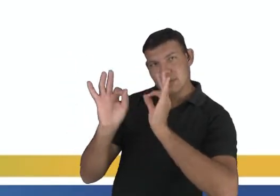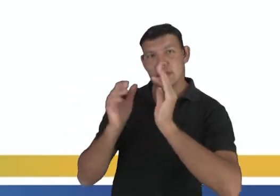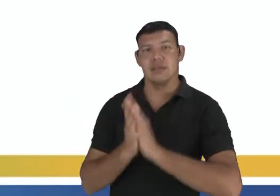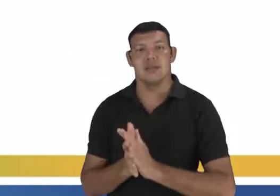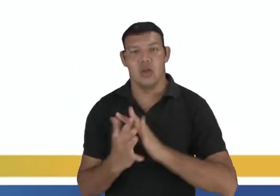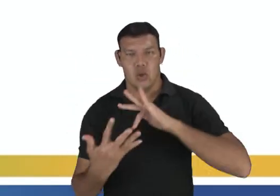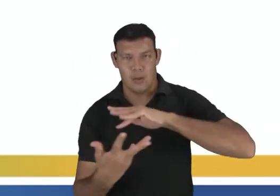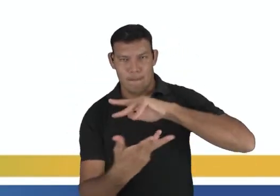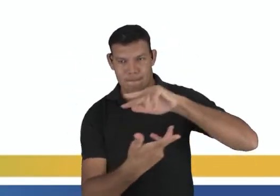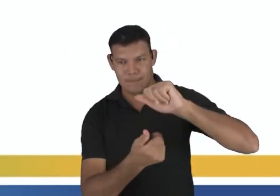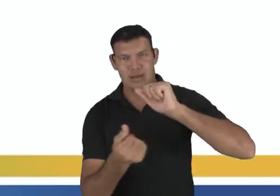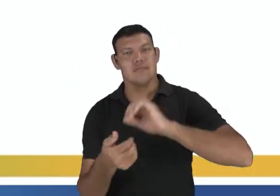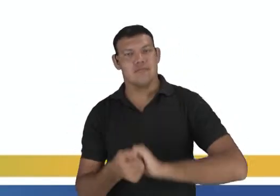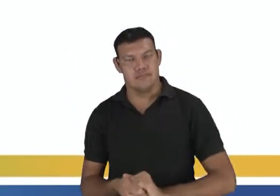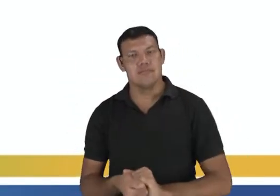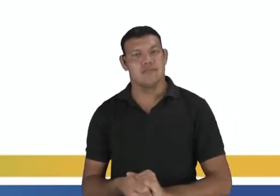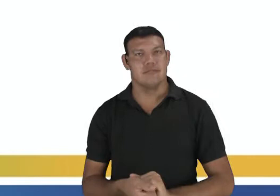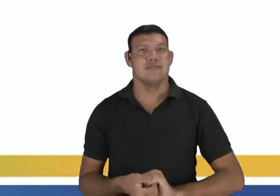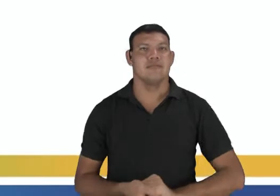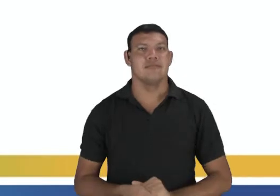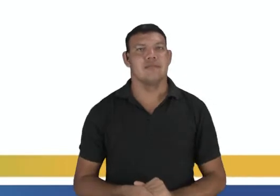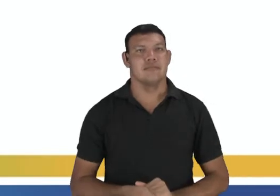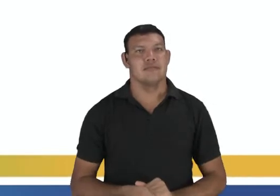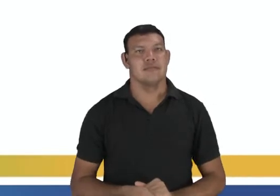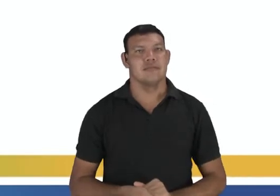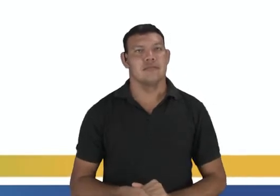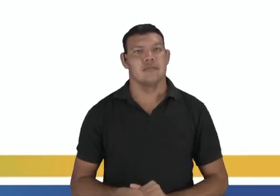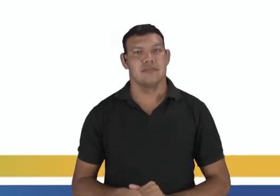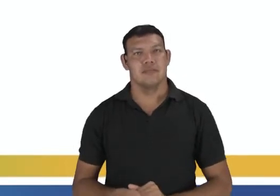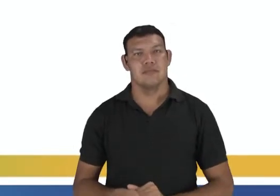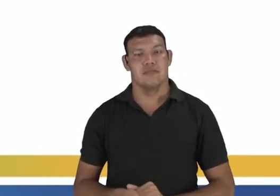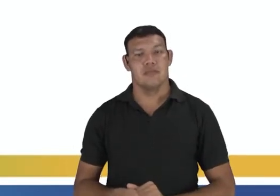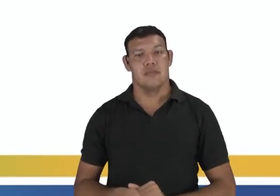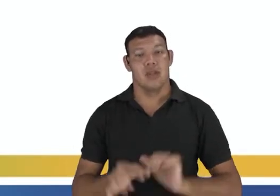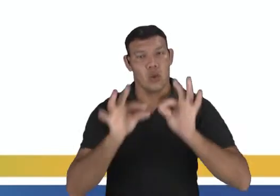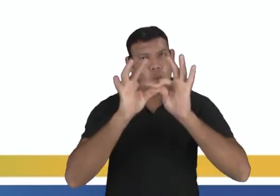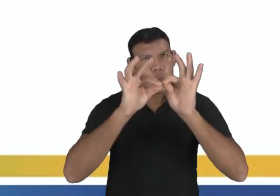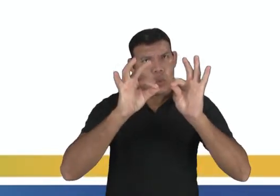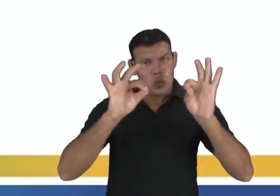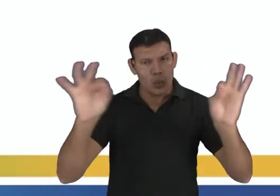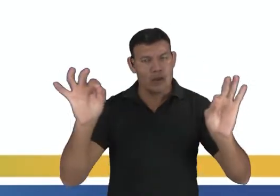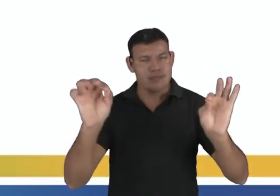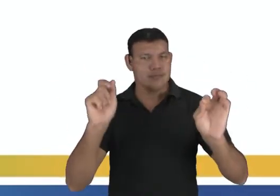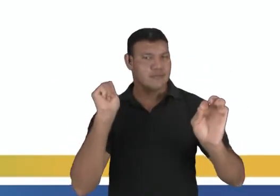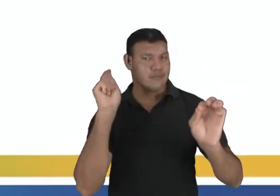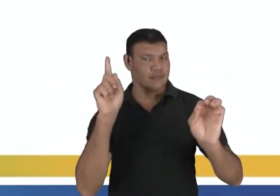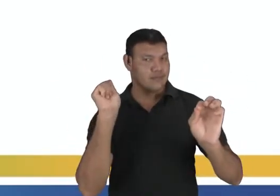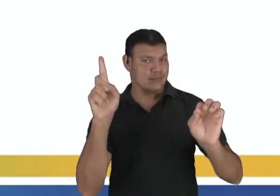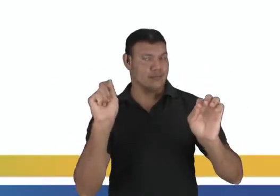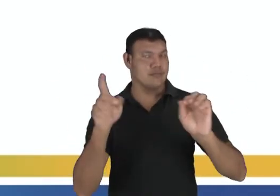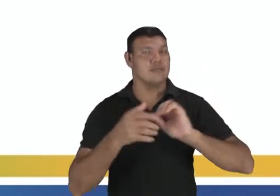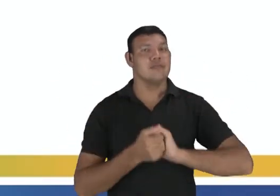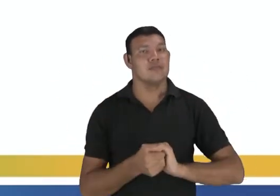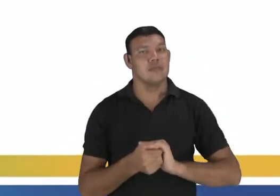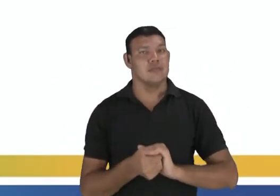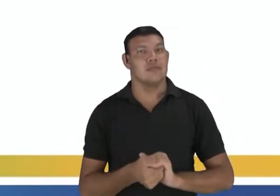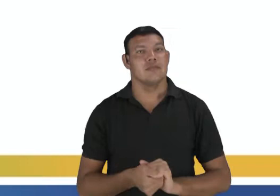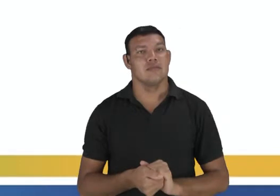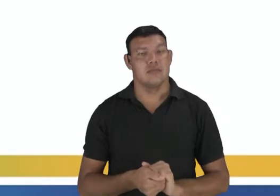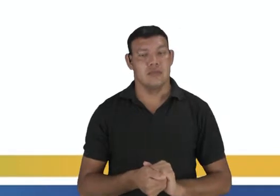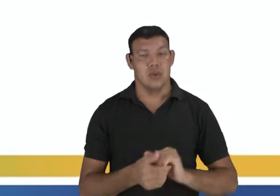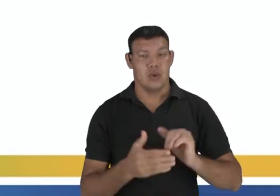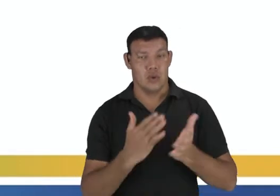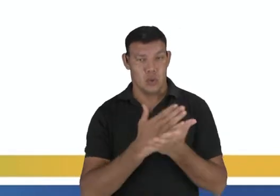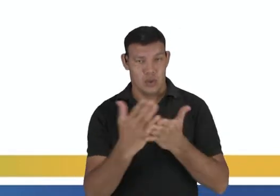os planetas nas suas órbitas. As órbitas são essas linhas azuis, e tem os planetas, começando